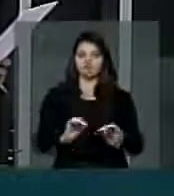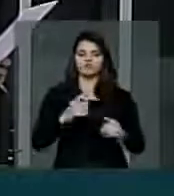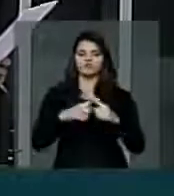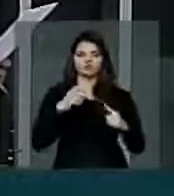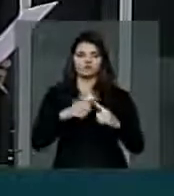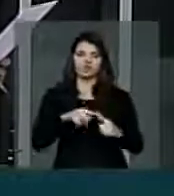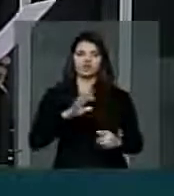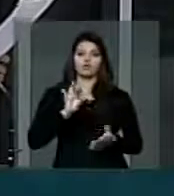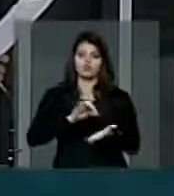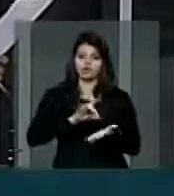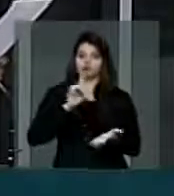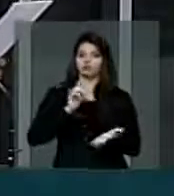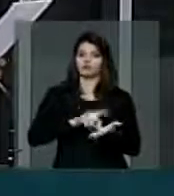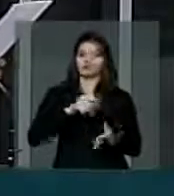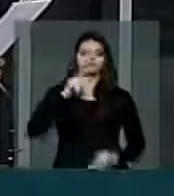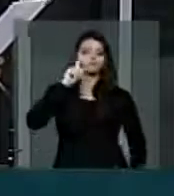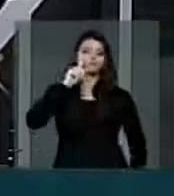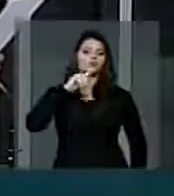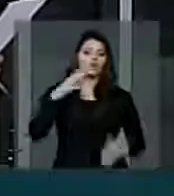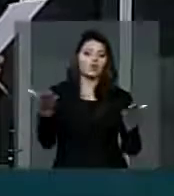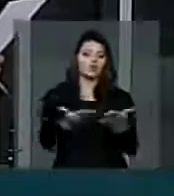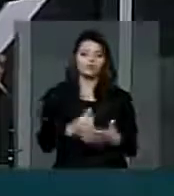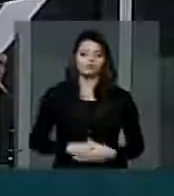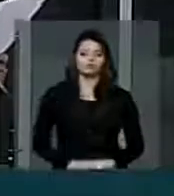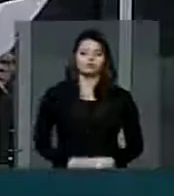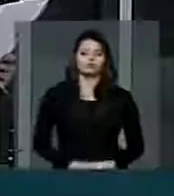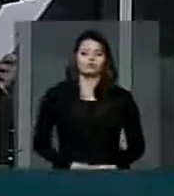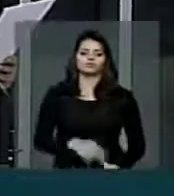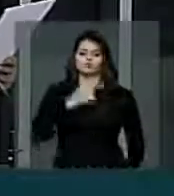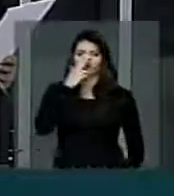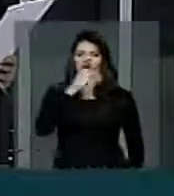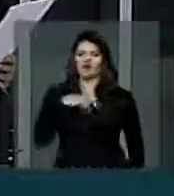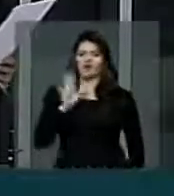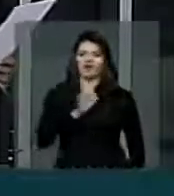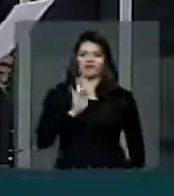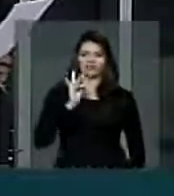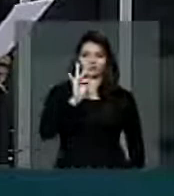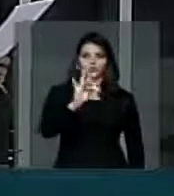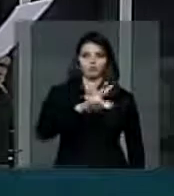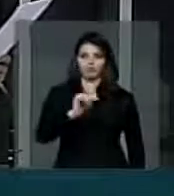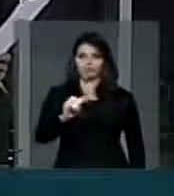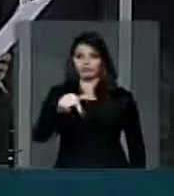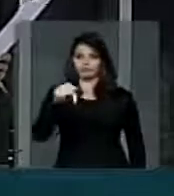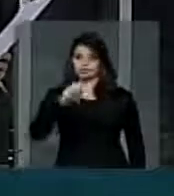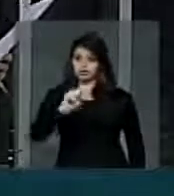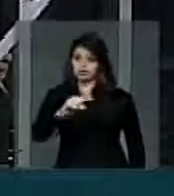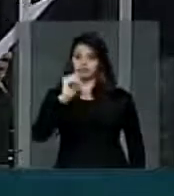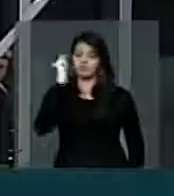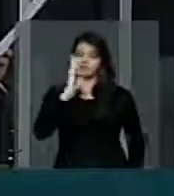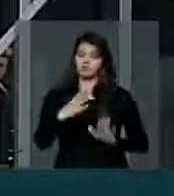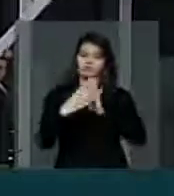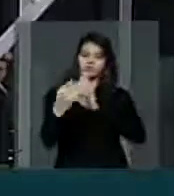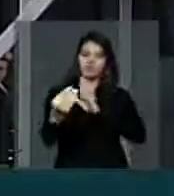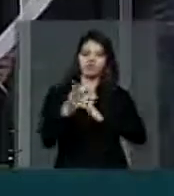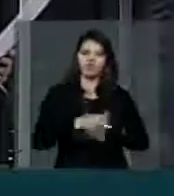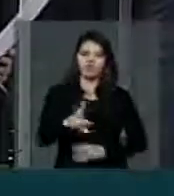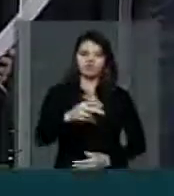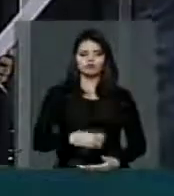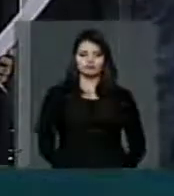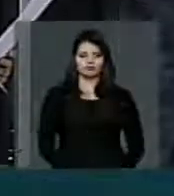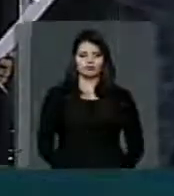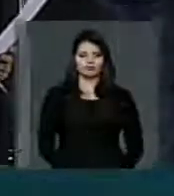que realidade nos Estados Unidos de hoje soa como premonição para o Brasil de amanhã, se continuar com esta